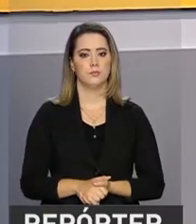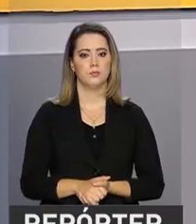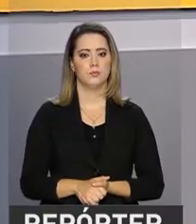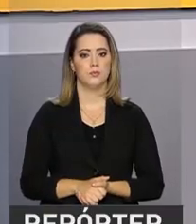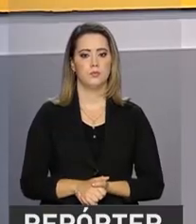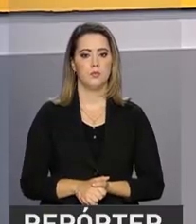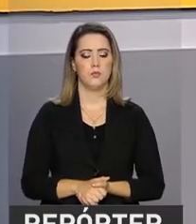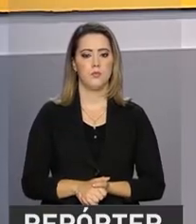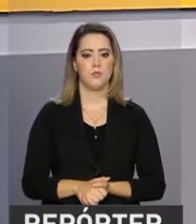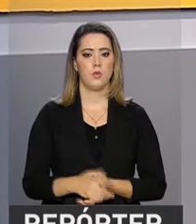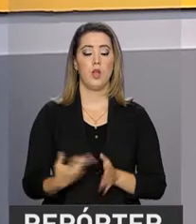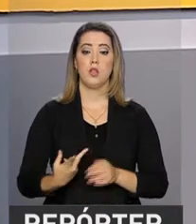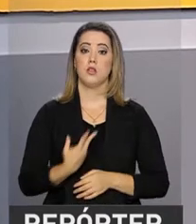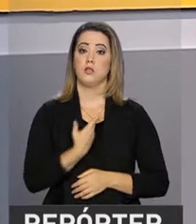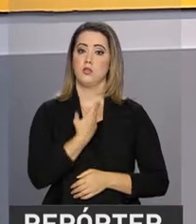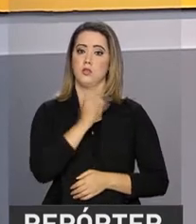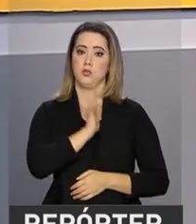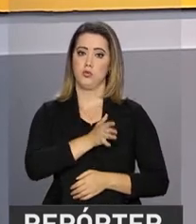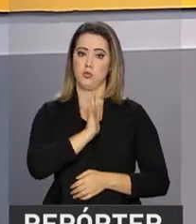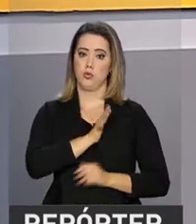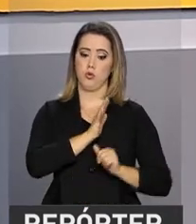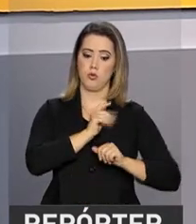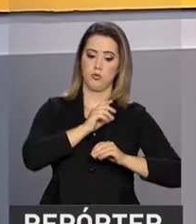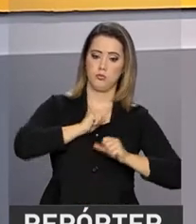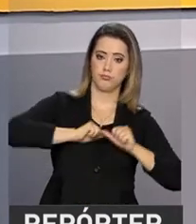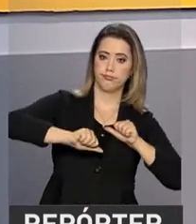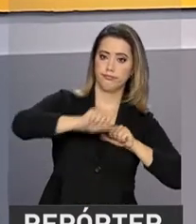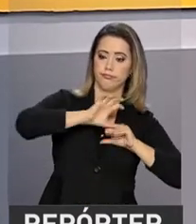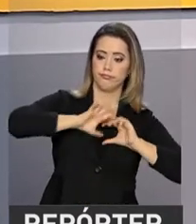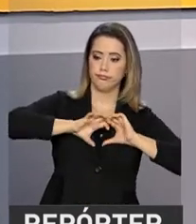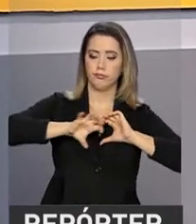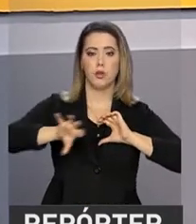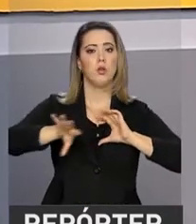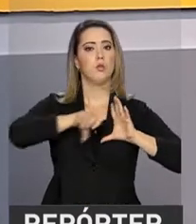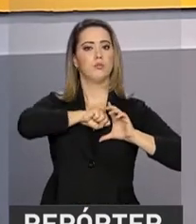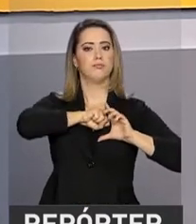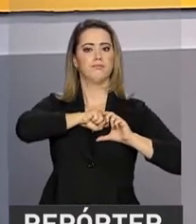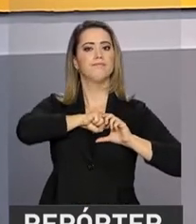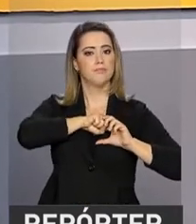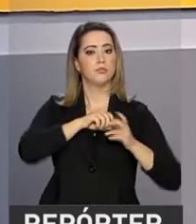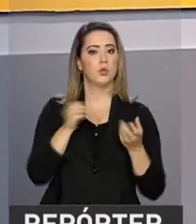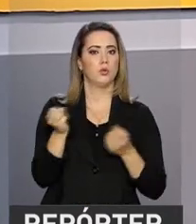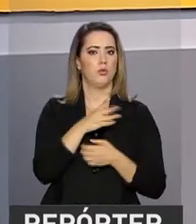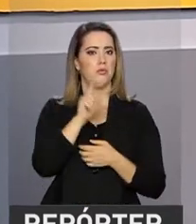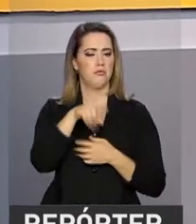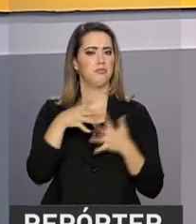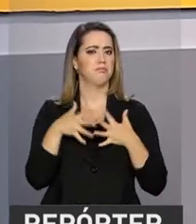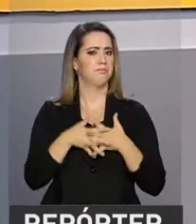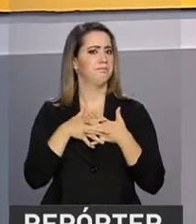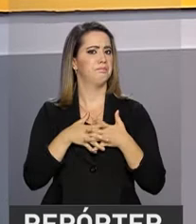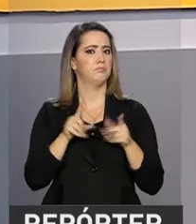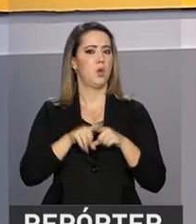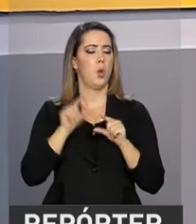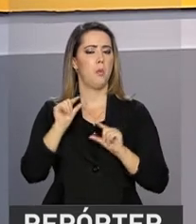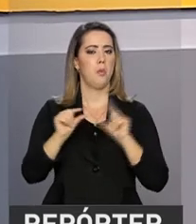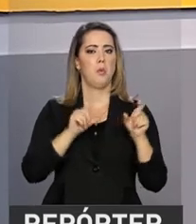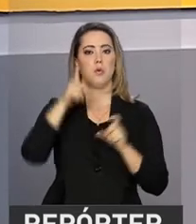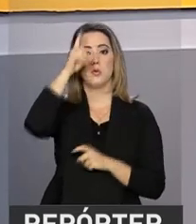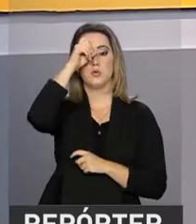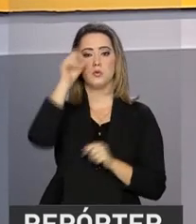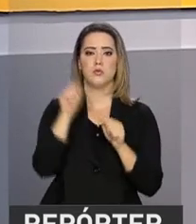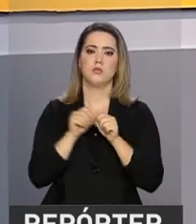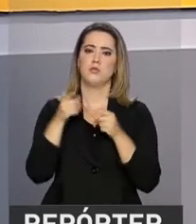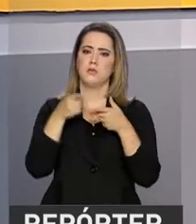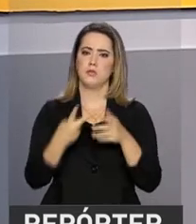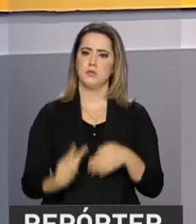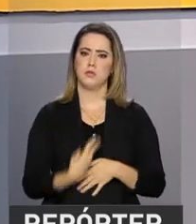cirurgias no pé a ação e transplantes cardíacos são procedimentos complexos hoje poucos hospitais no país fazem